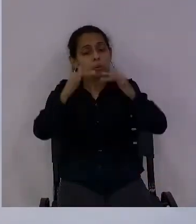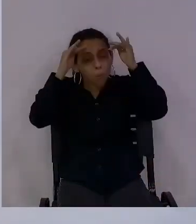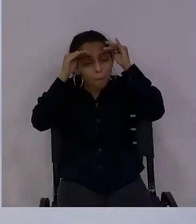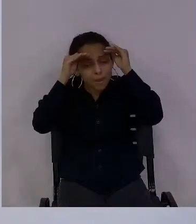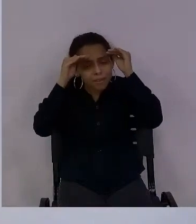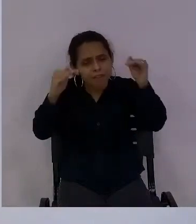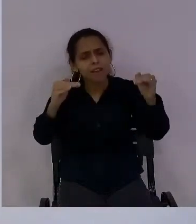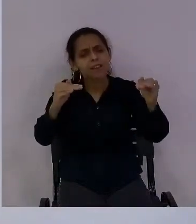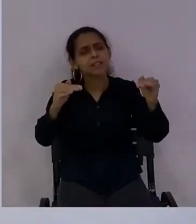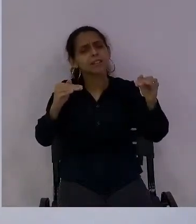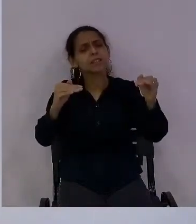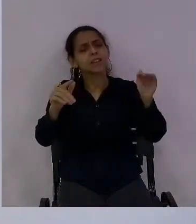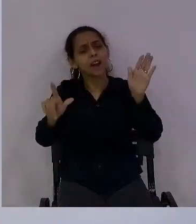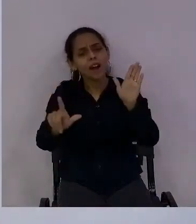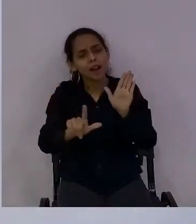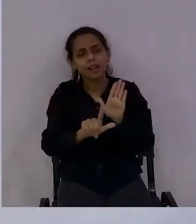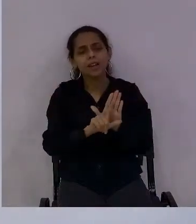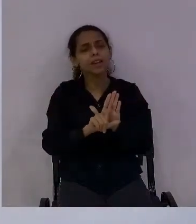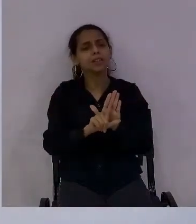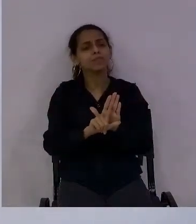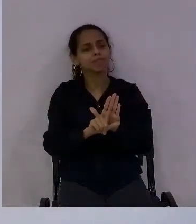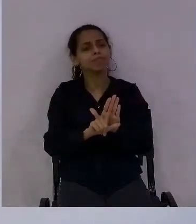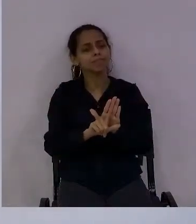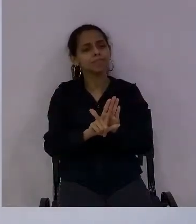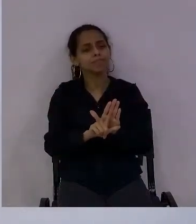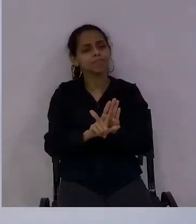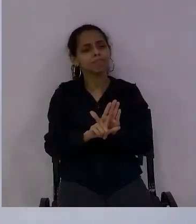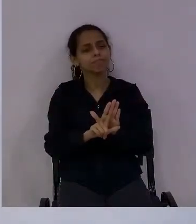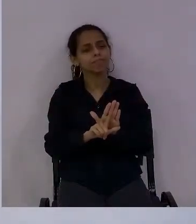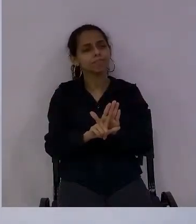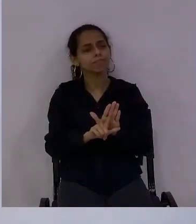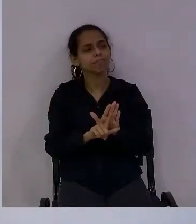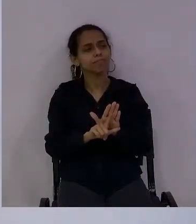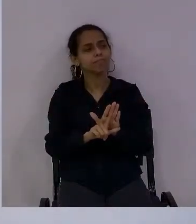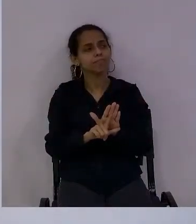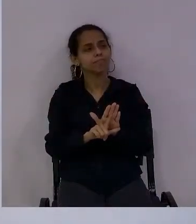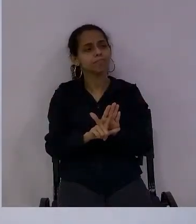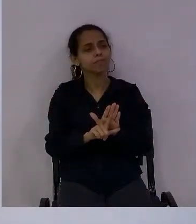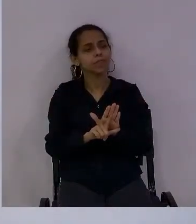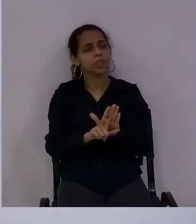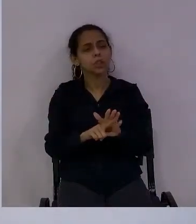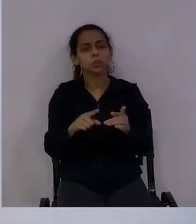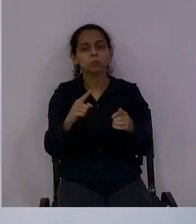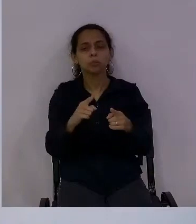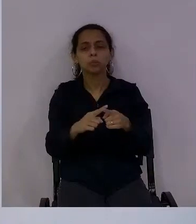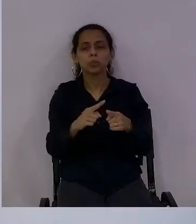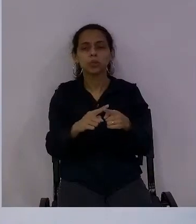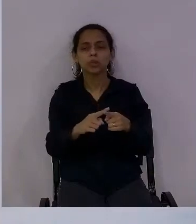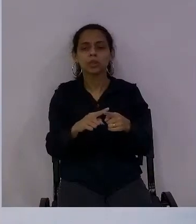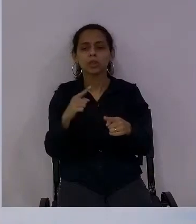lei por uma única razão: por mim e por você.